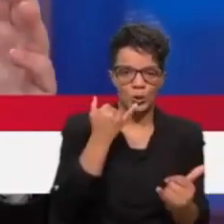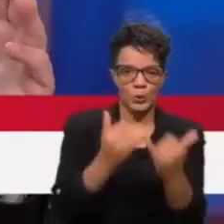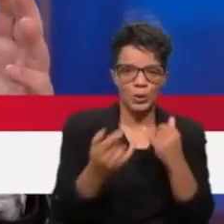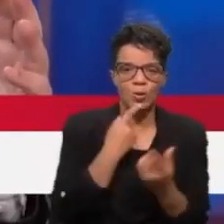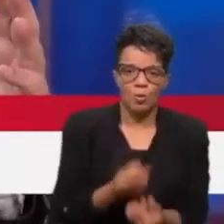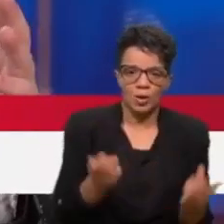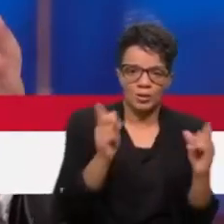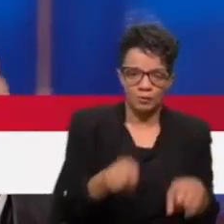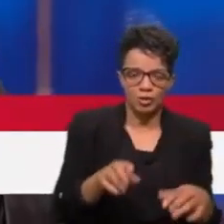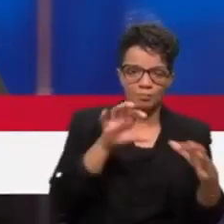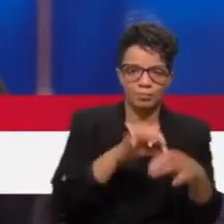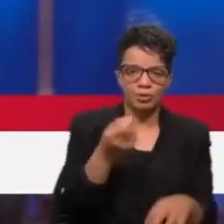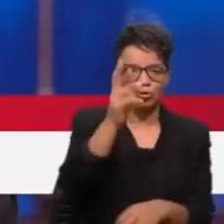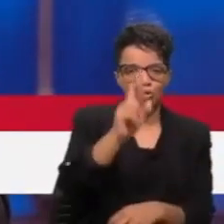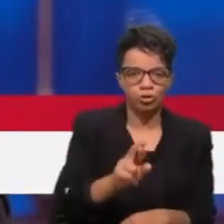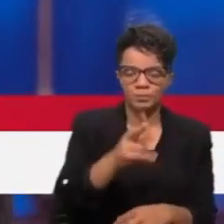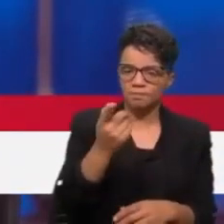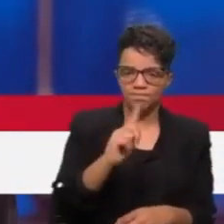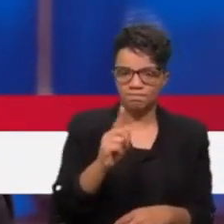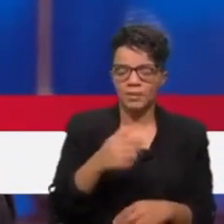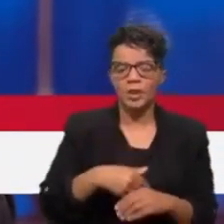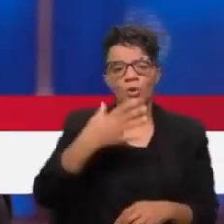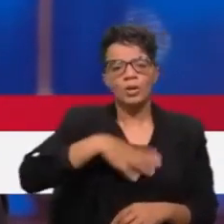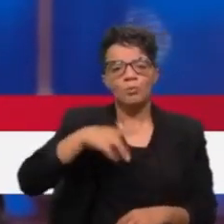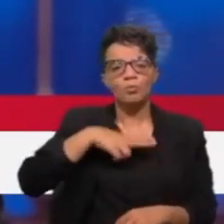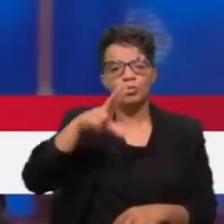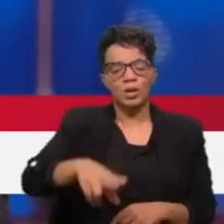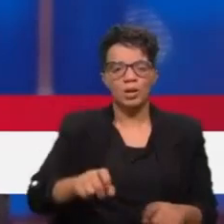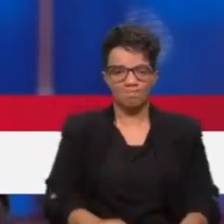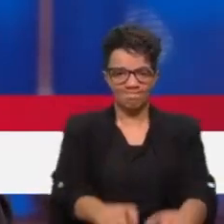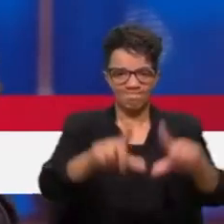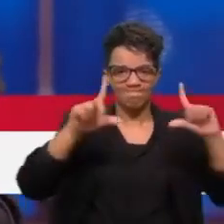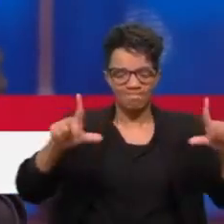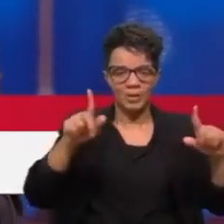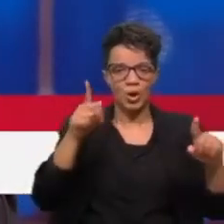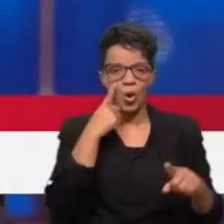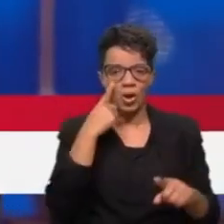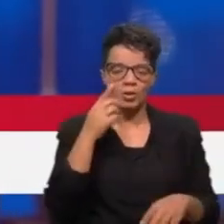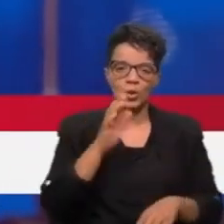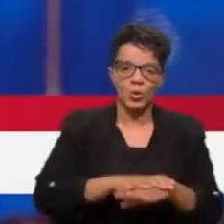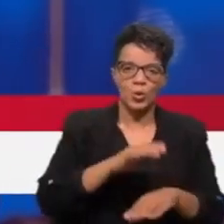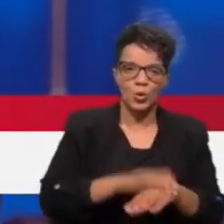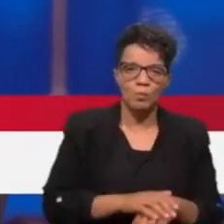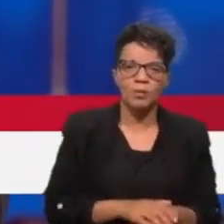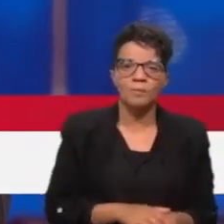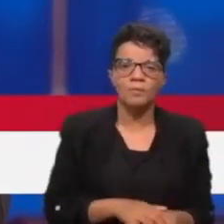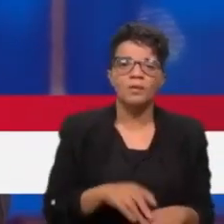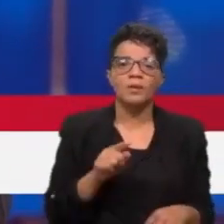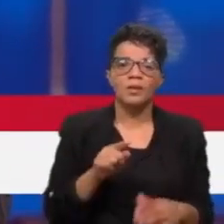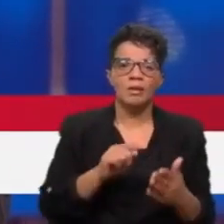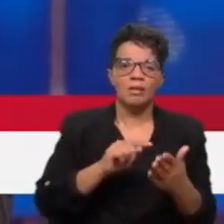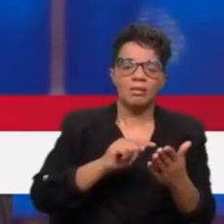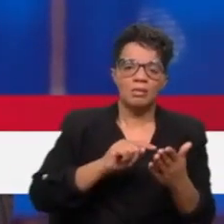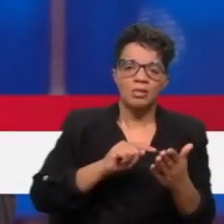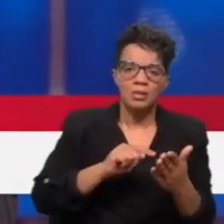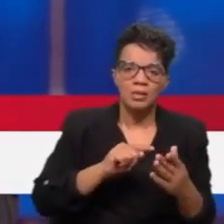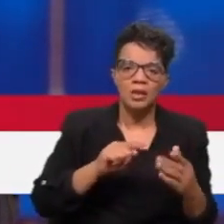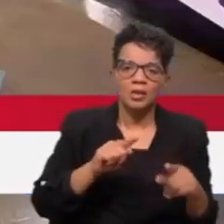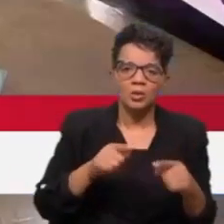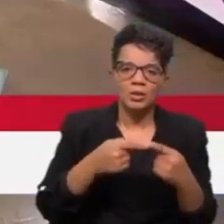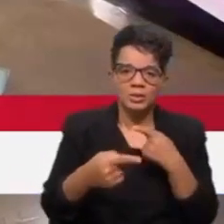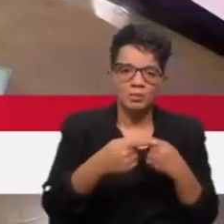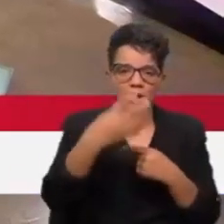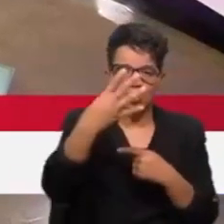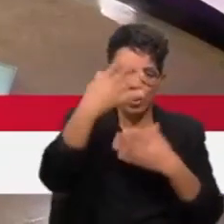novo em termos orçamentais o que eu quero é que Portugal esteja nas primeiras páginas do mundo Olhe porque tem um dos Testes maiores do mundo da semana de